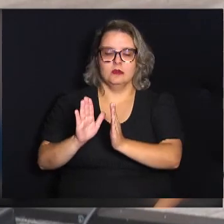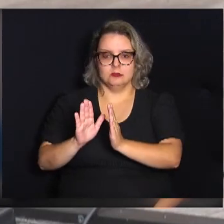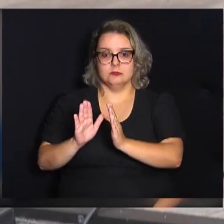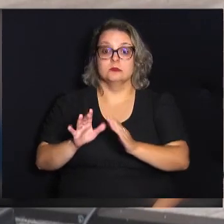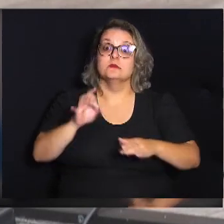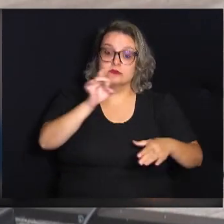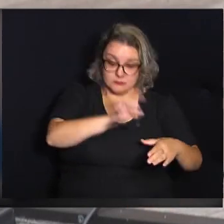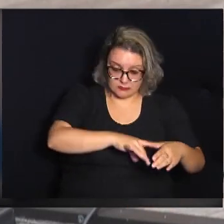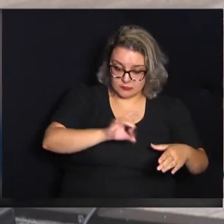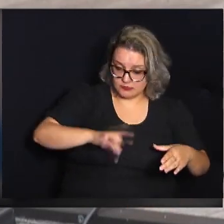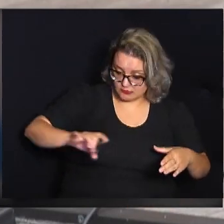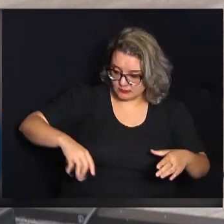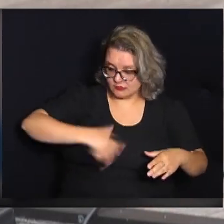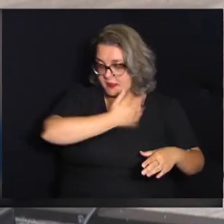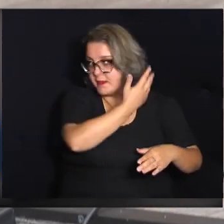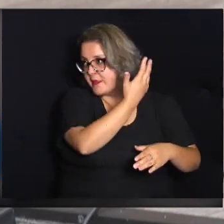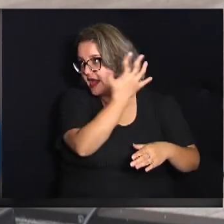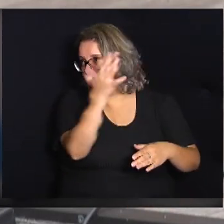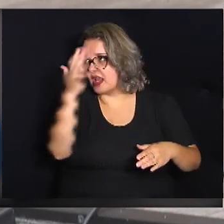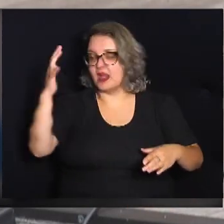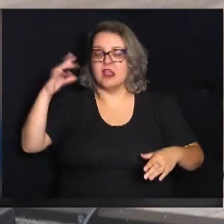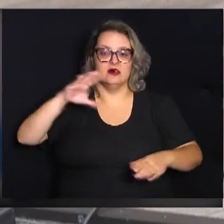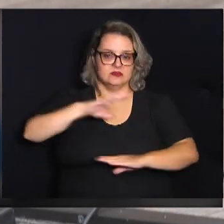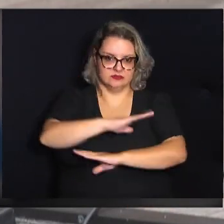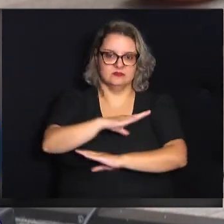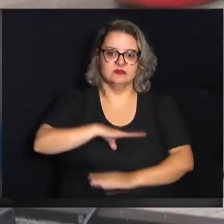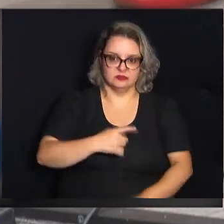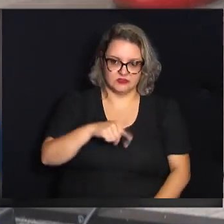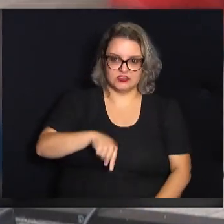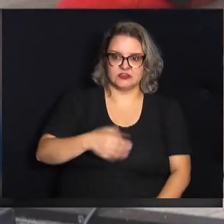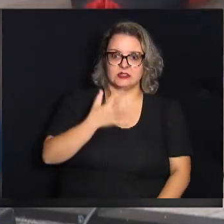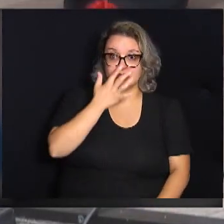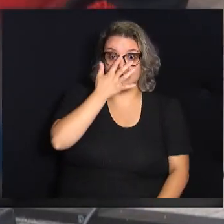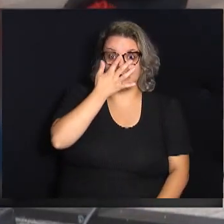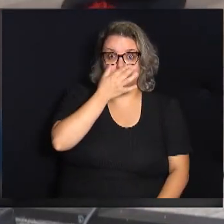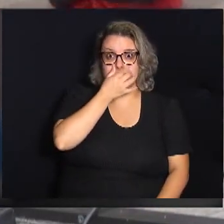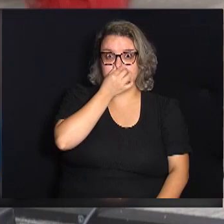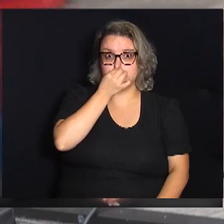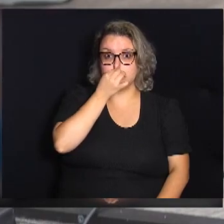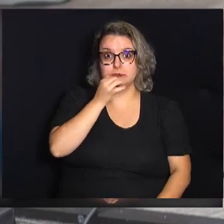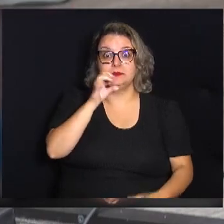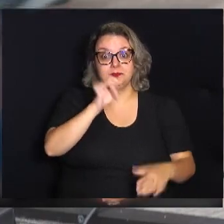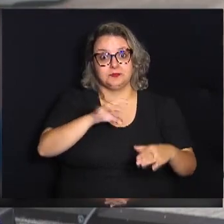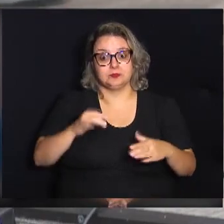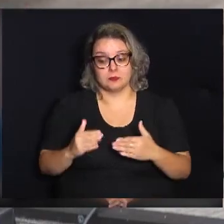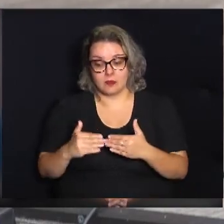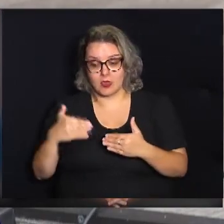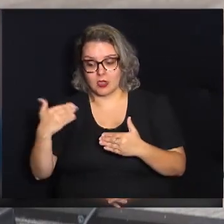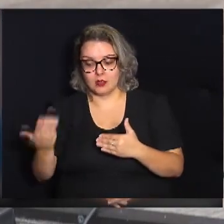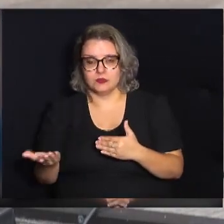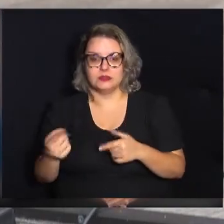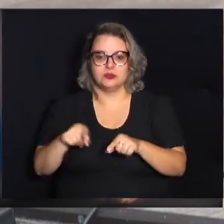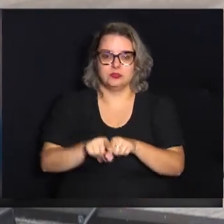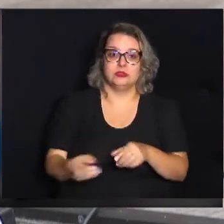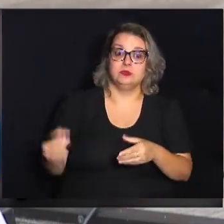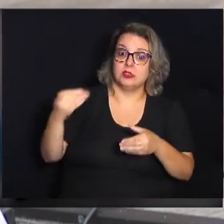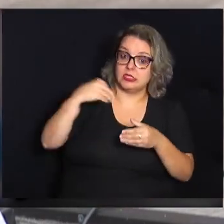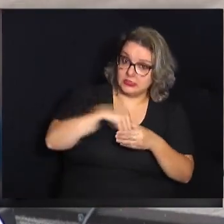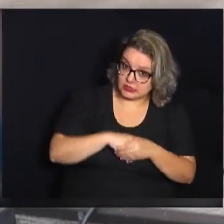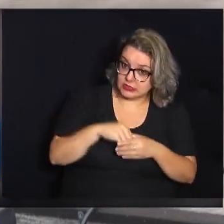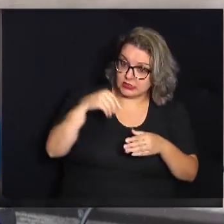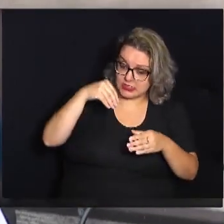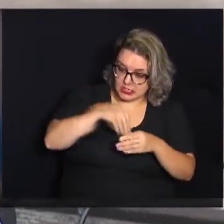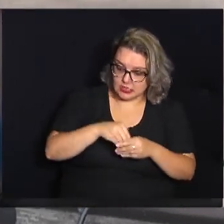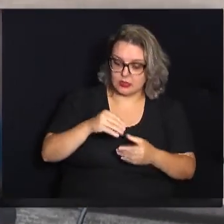essa frente com um plantio aqui na casa, né? Então, tanto um plantio na área externa como na